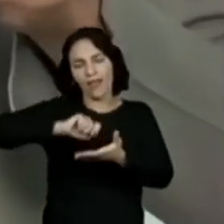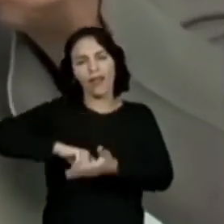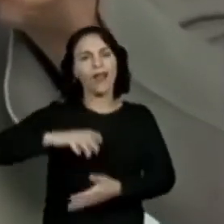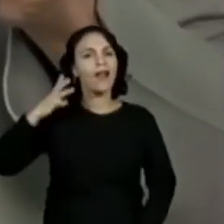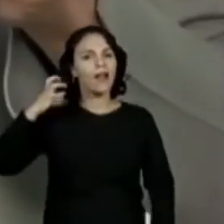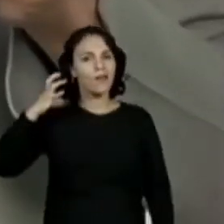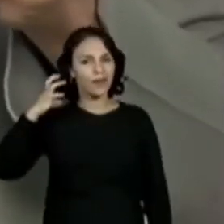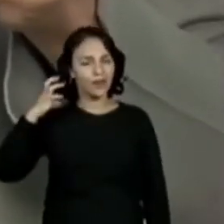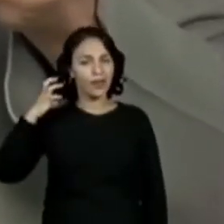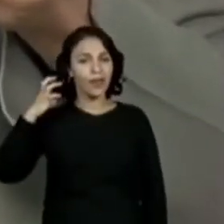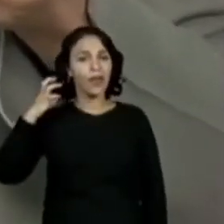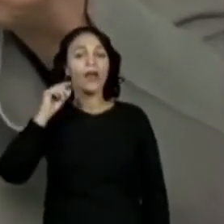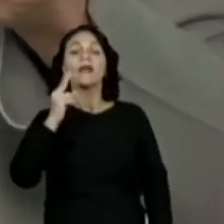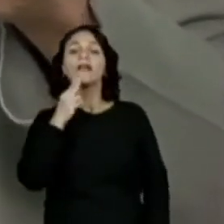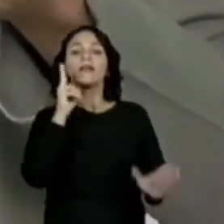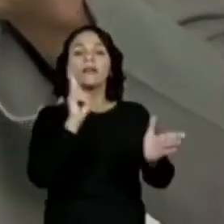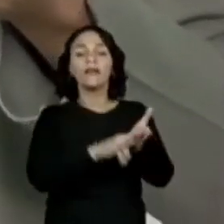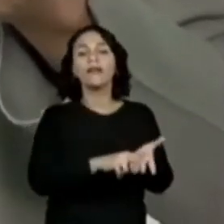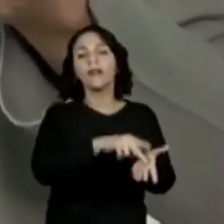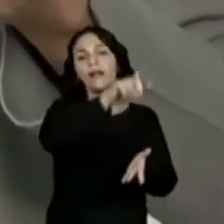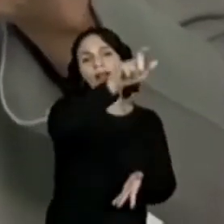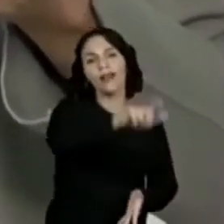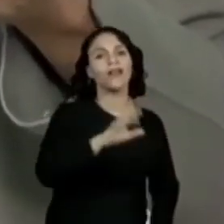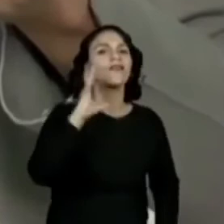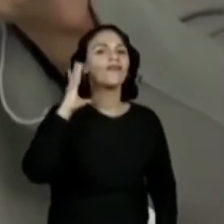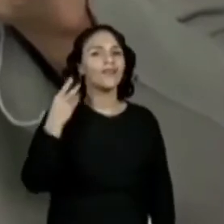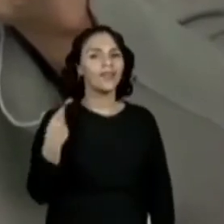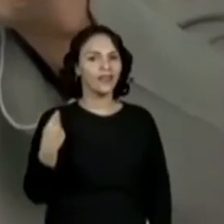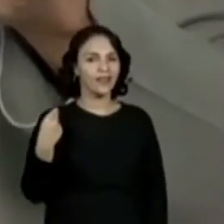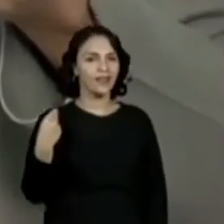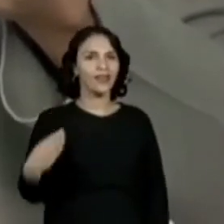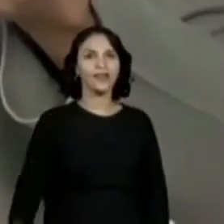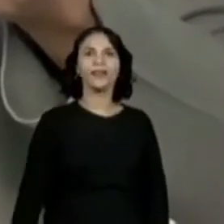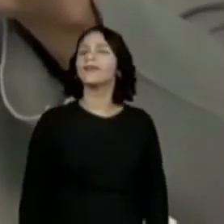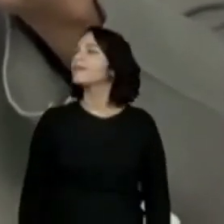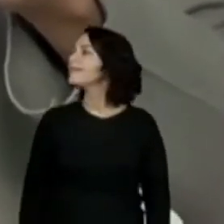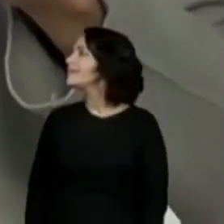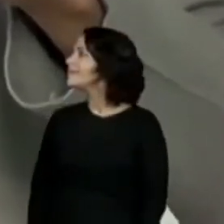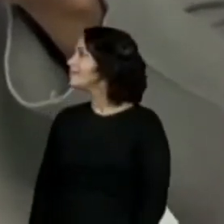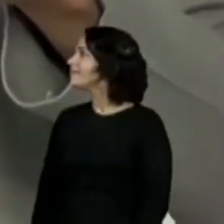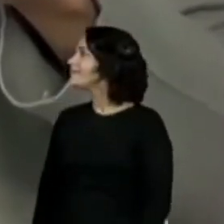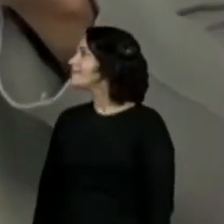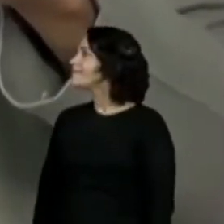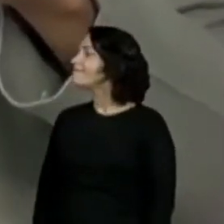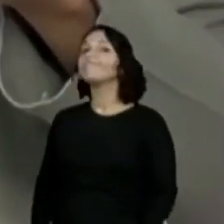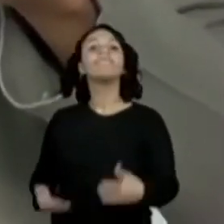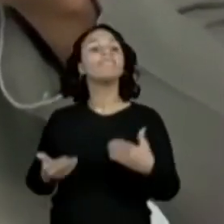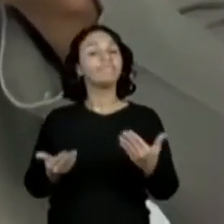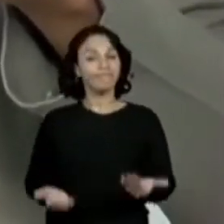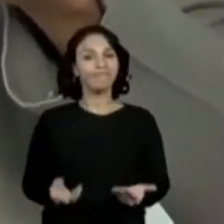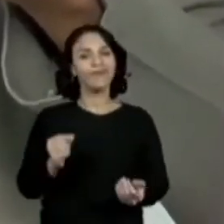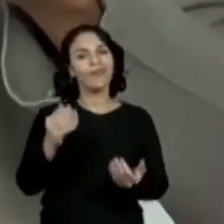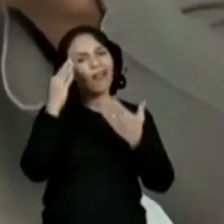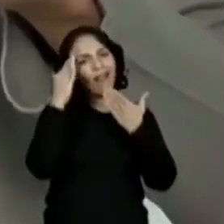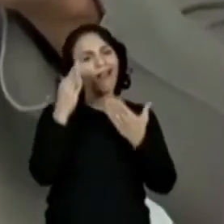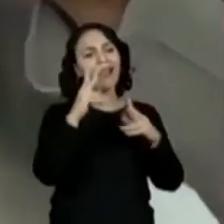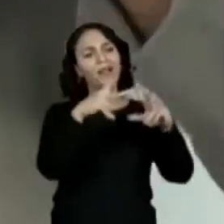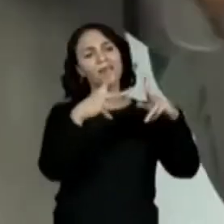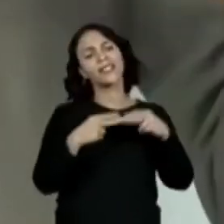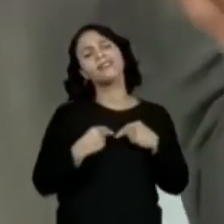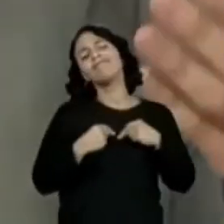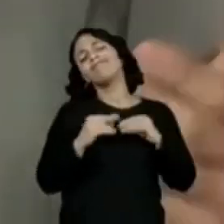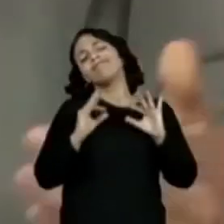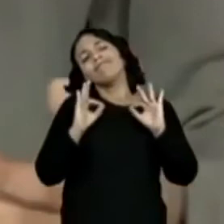e o destinatário a Fernanda. Pois é, era um agradecimento pela coleção de